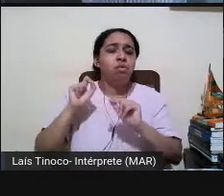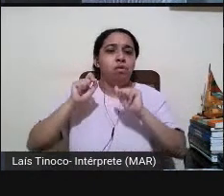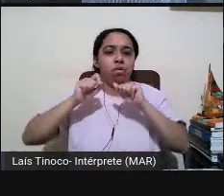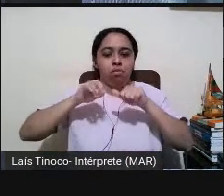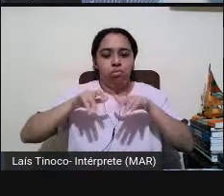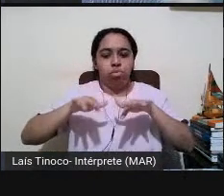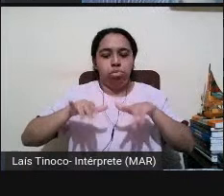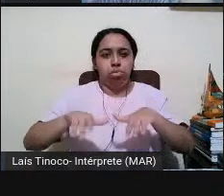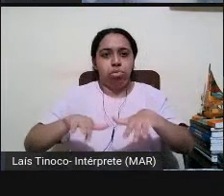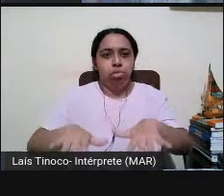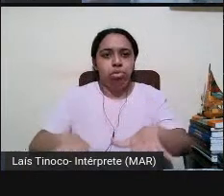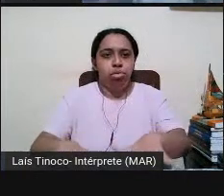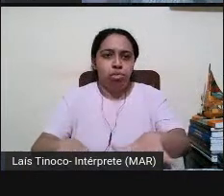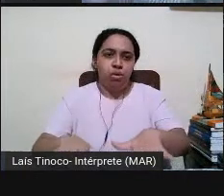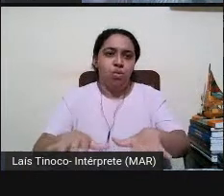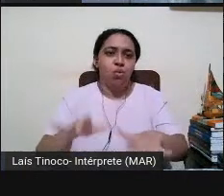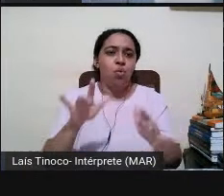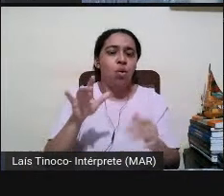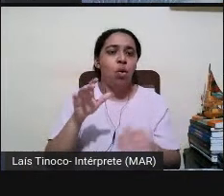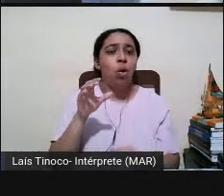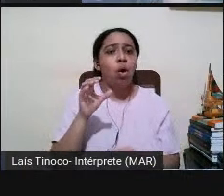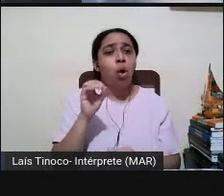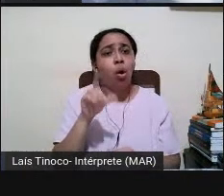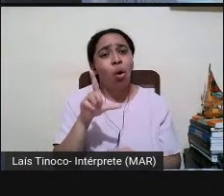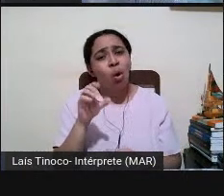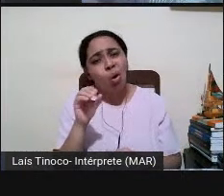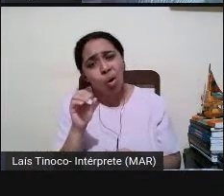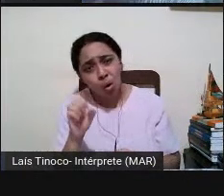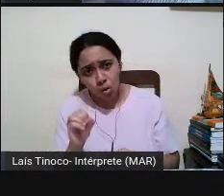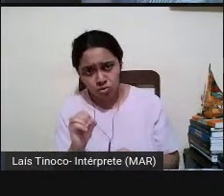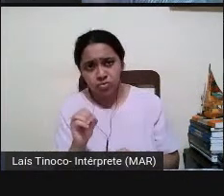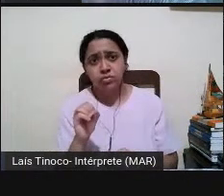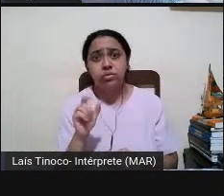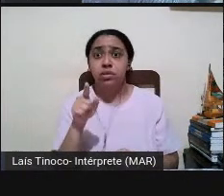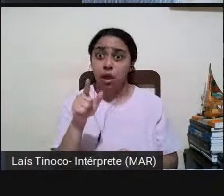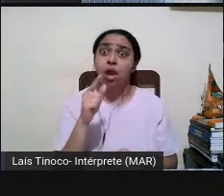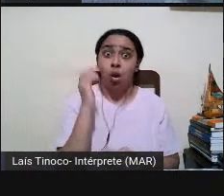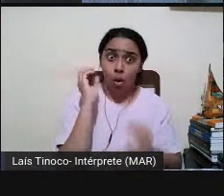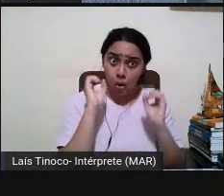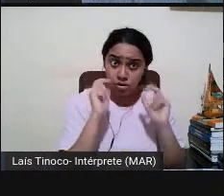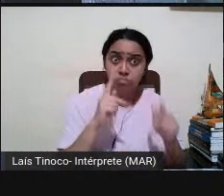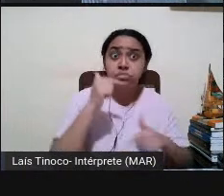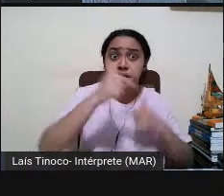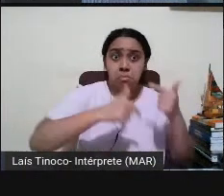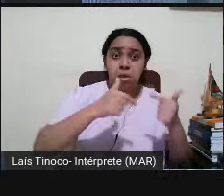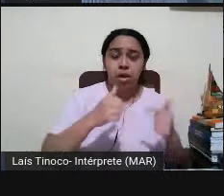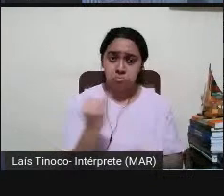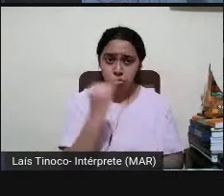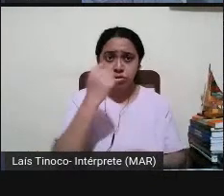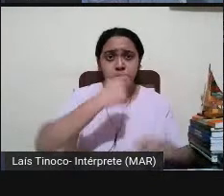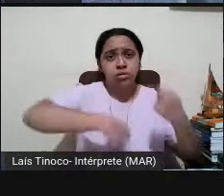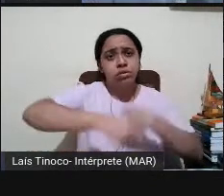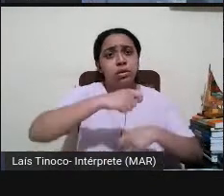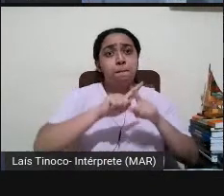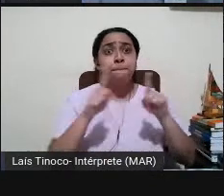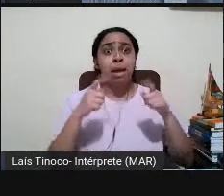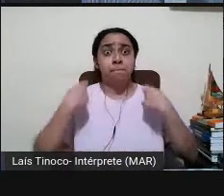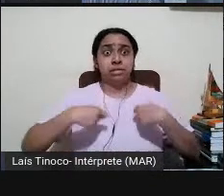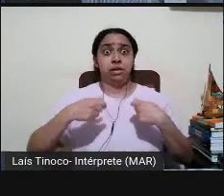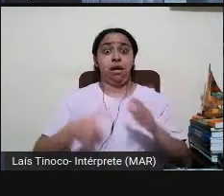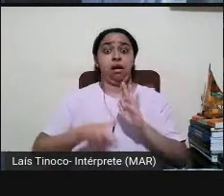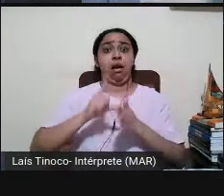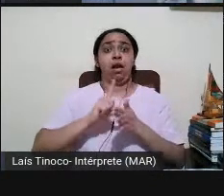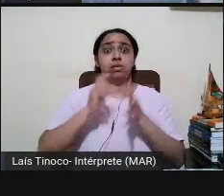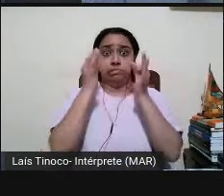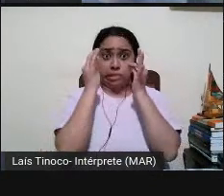óleo então é mais uma atividade que também tem a sua importância para economia Mas se a gente não tomar os devidos cuidados ambientais né